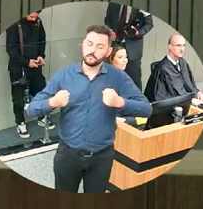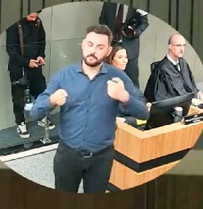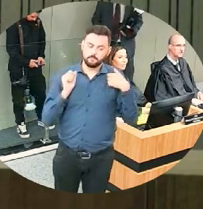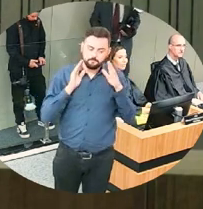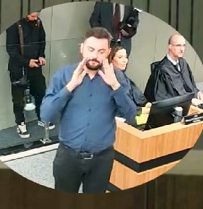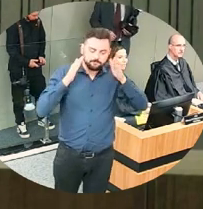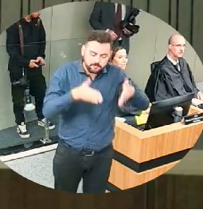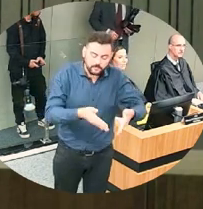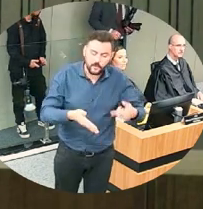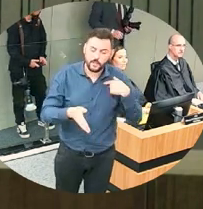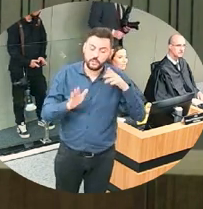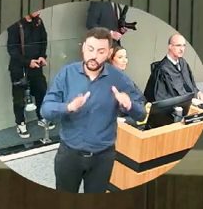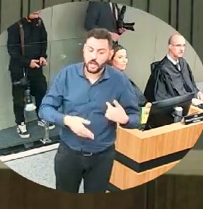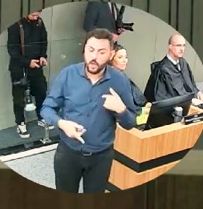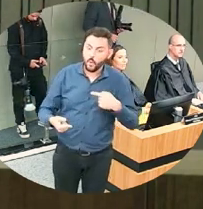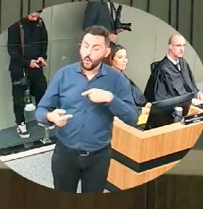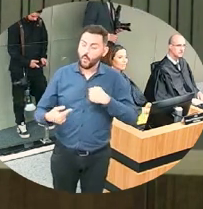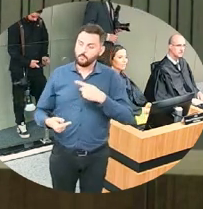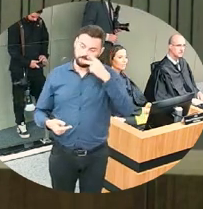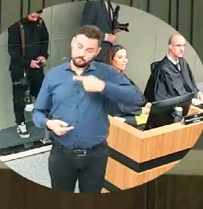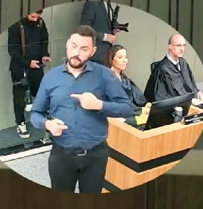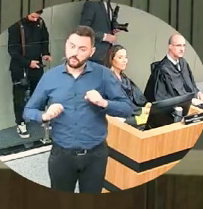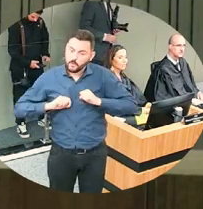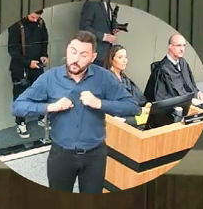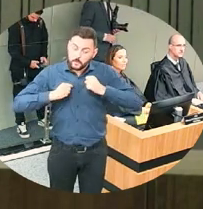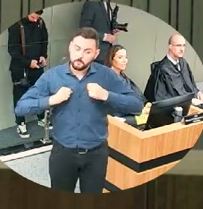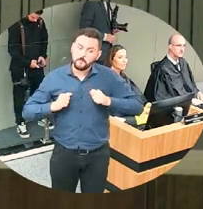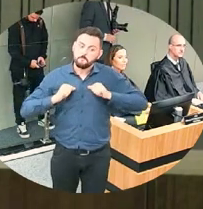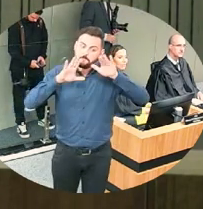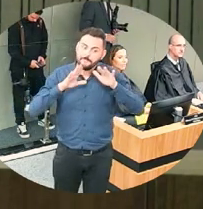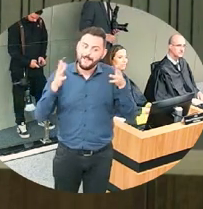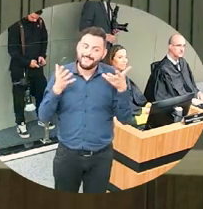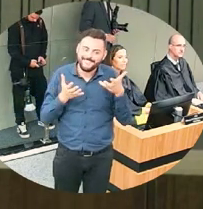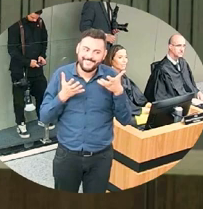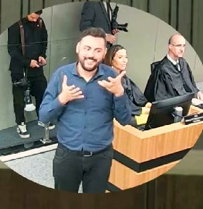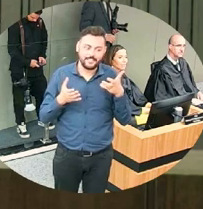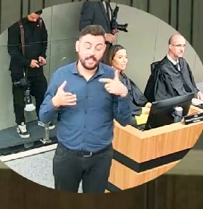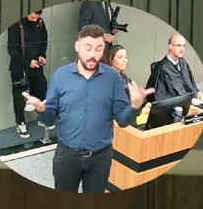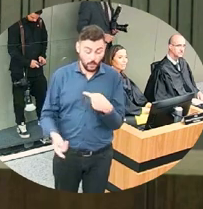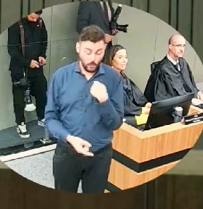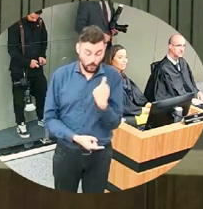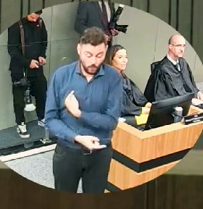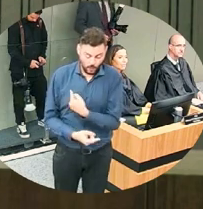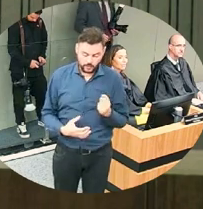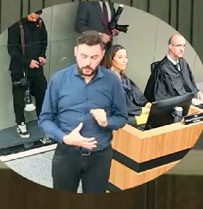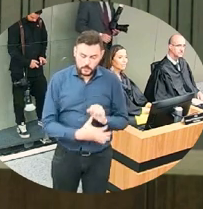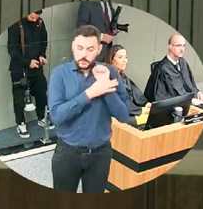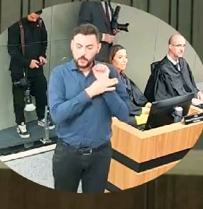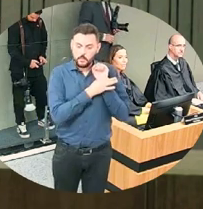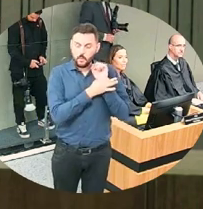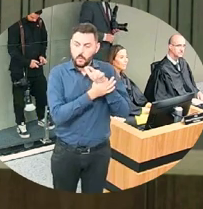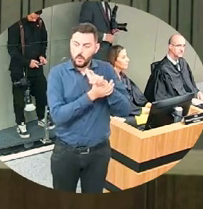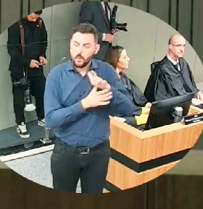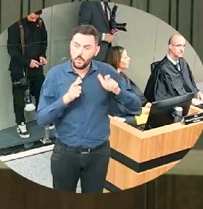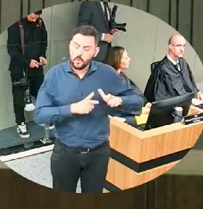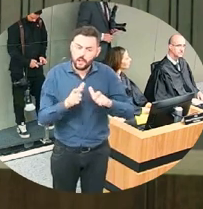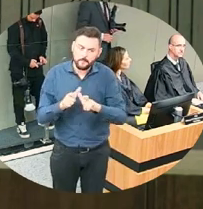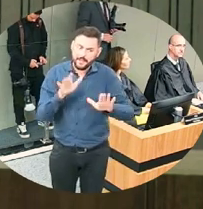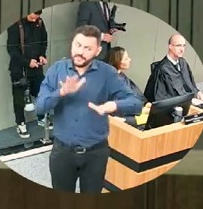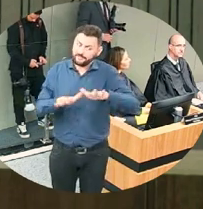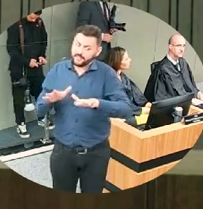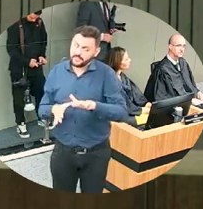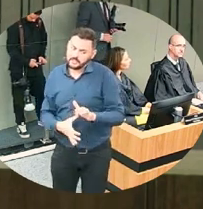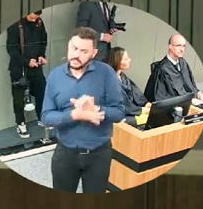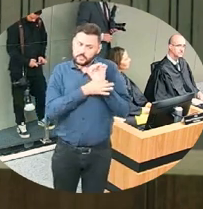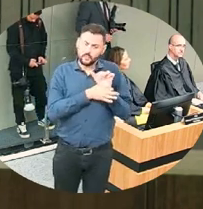deixa-se uma estação Tendo sempre em vista Um Novo Porto Seguro Na verdade quase sempre não tão seguro mas a dúvida